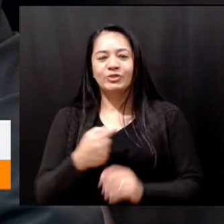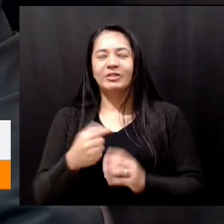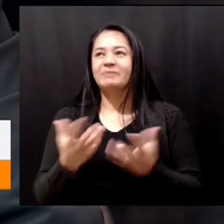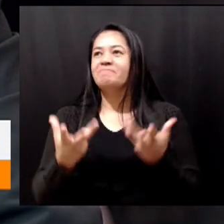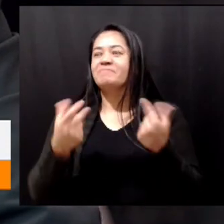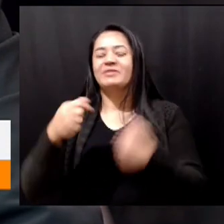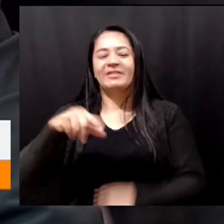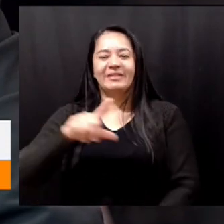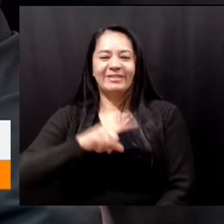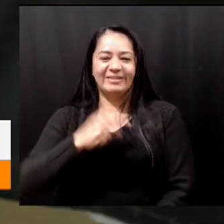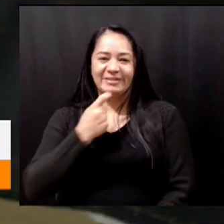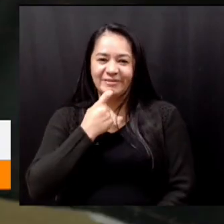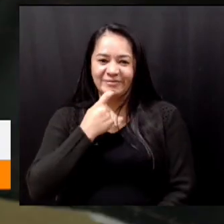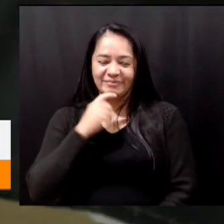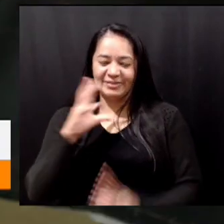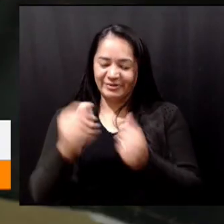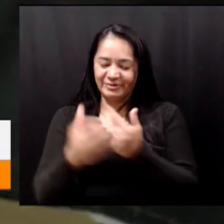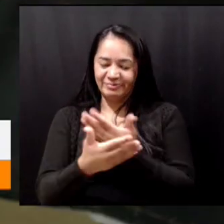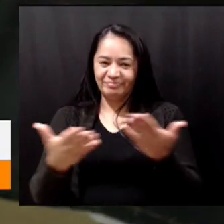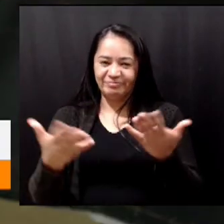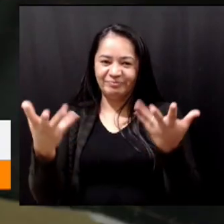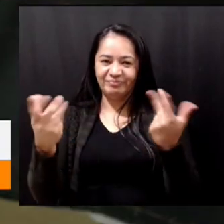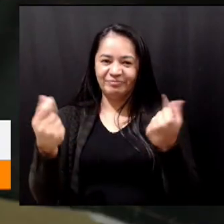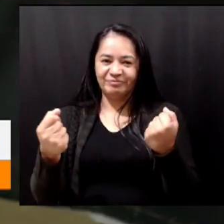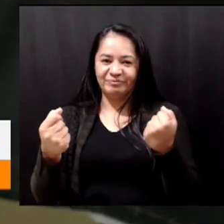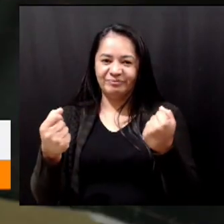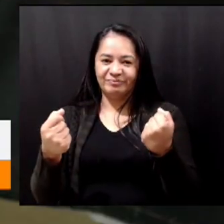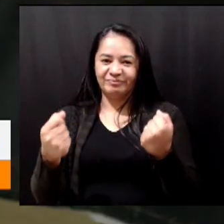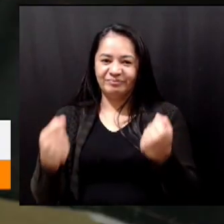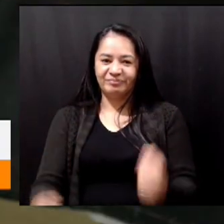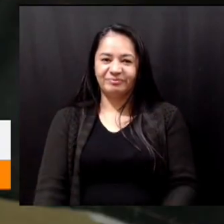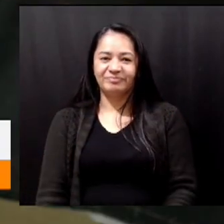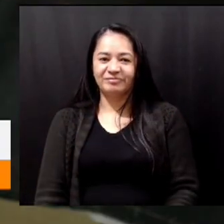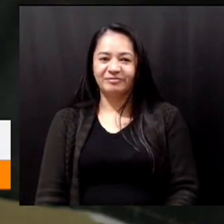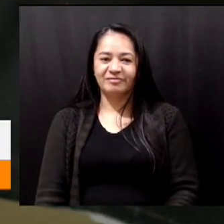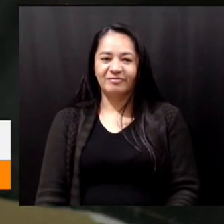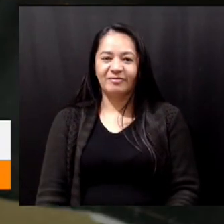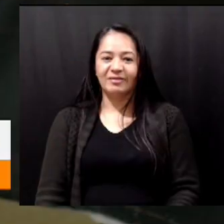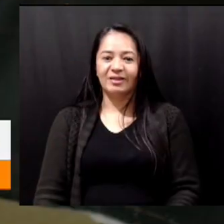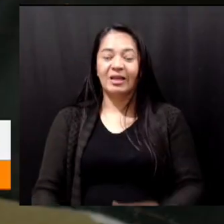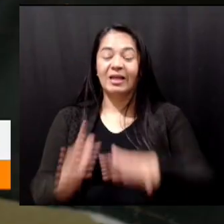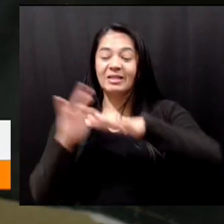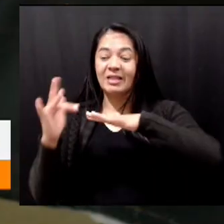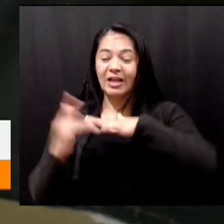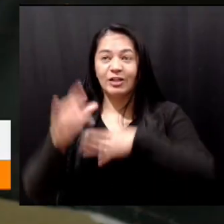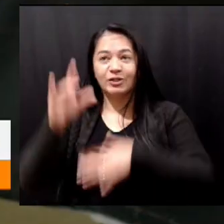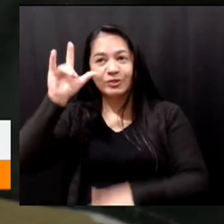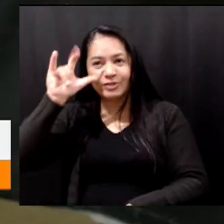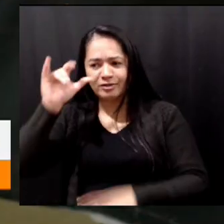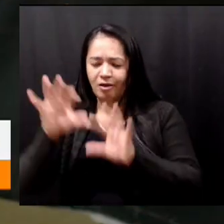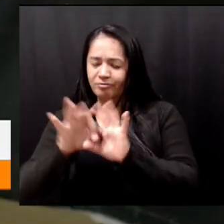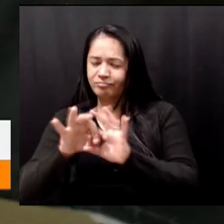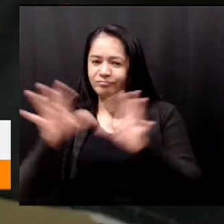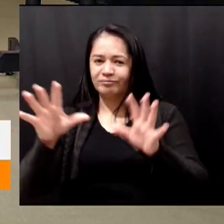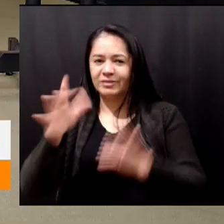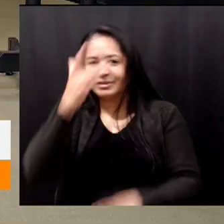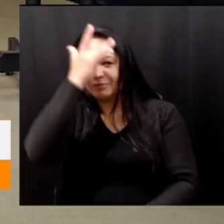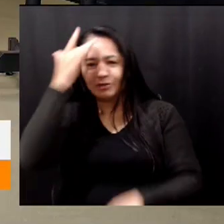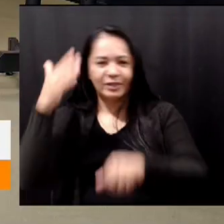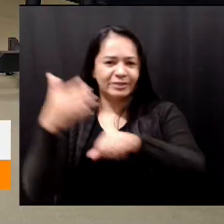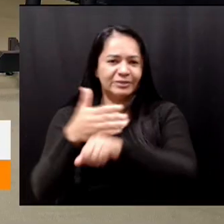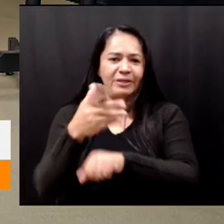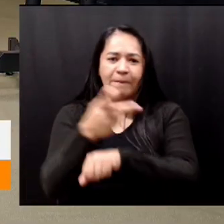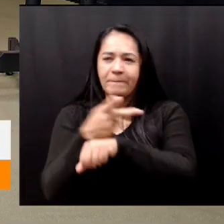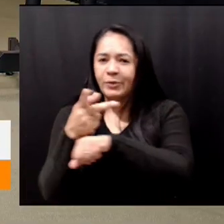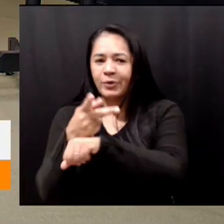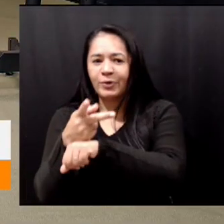para todo mundo. Maravilha. Deixa arroba de vocês lá no Instagram para o pessoal acessar, se quiser procurar, se quiser saber mais,